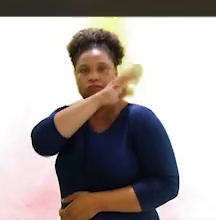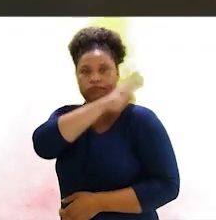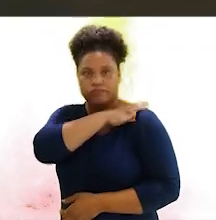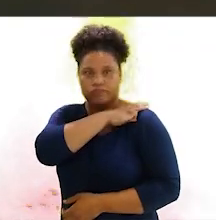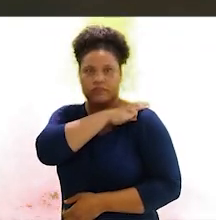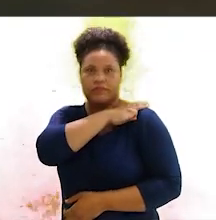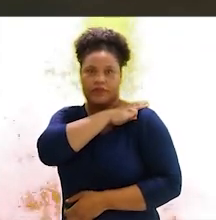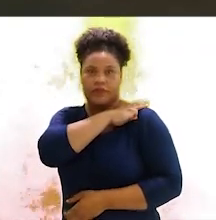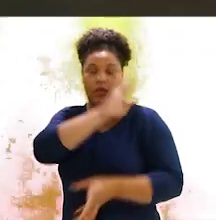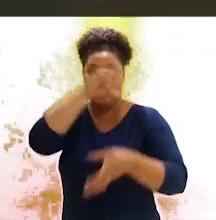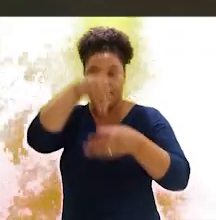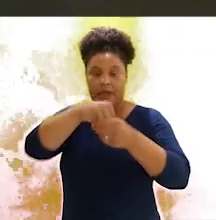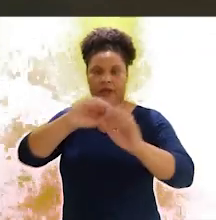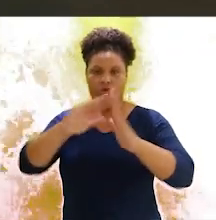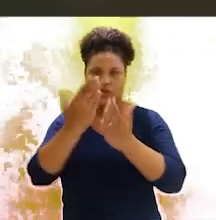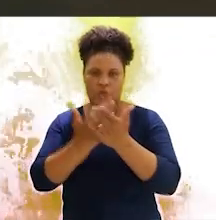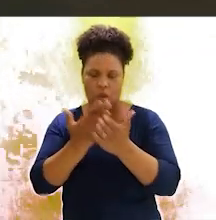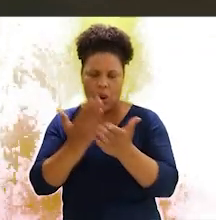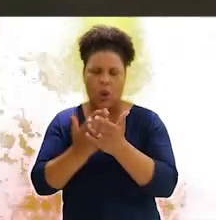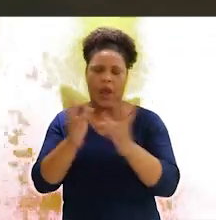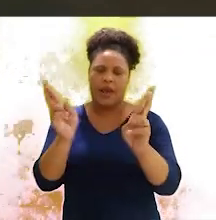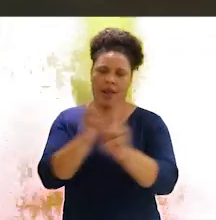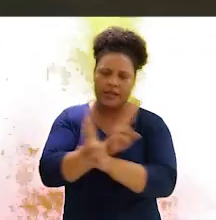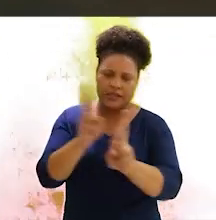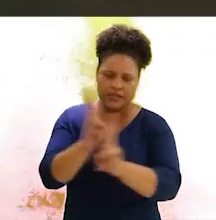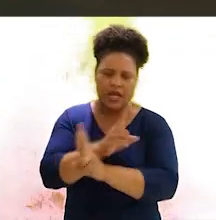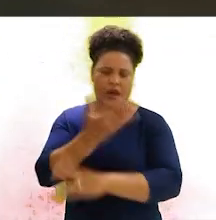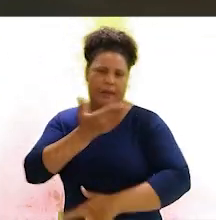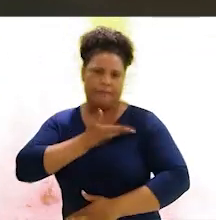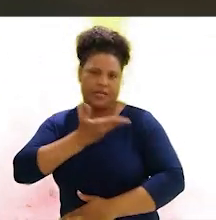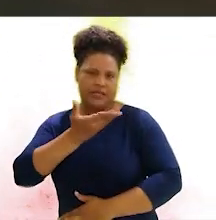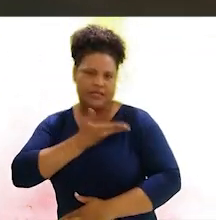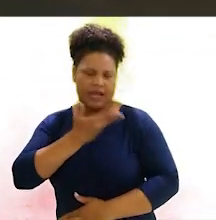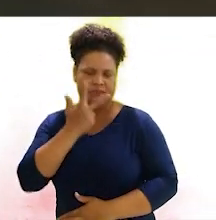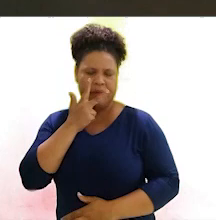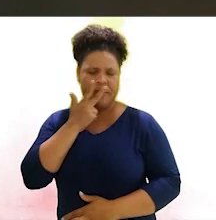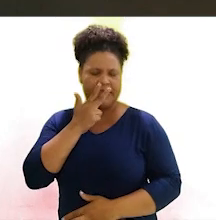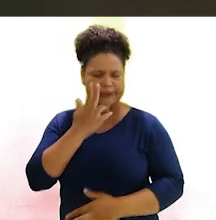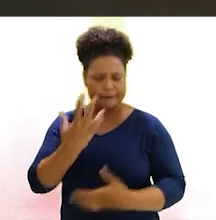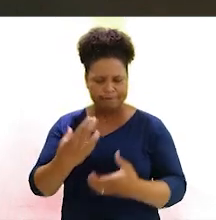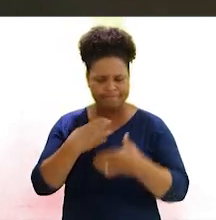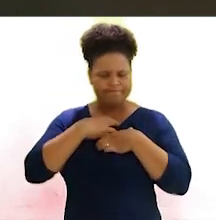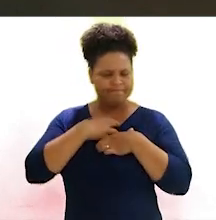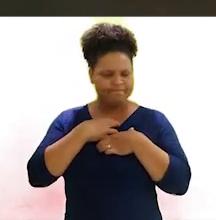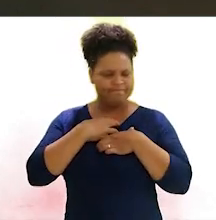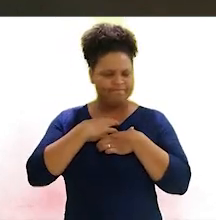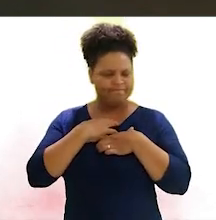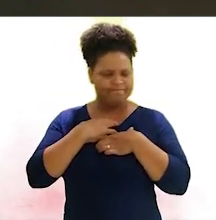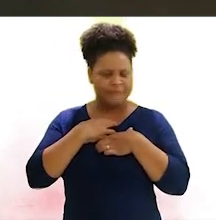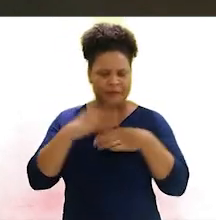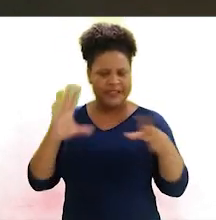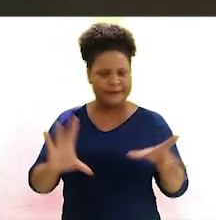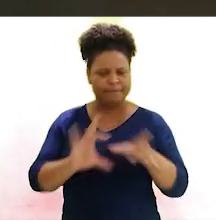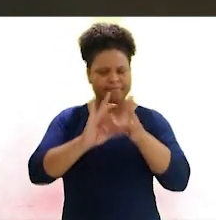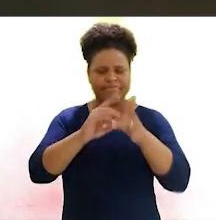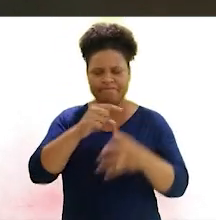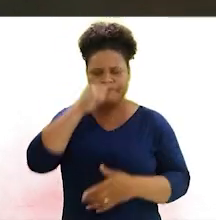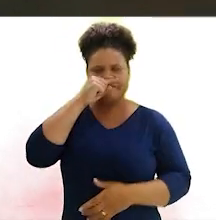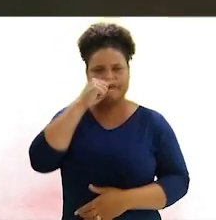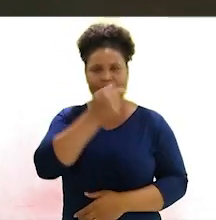assim deu ter relações do tem amizade dormir também com as pessoas eu não me senti a parte daquilo eu vivia naquilo porque eu não tinha